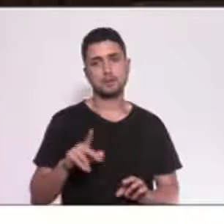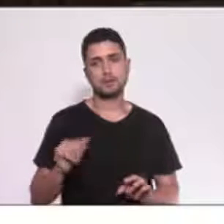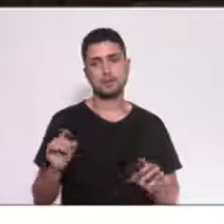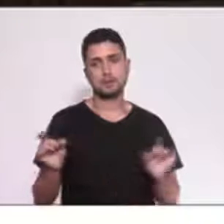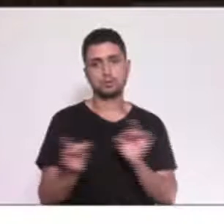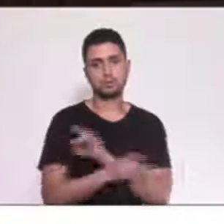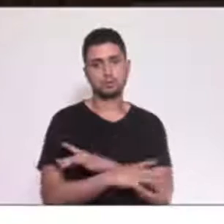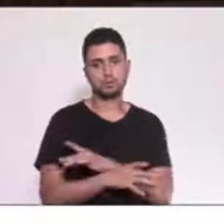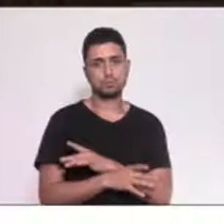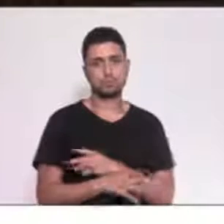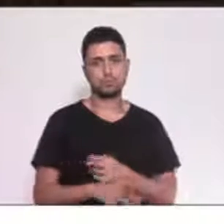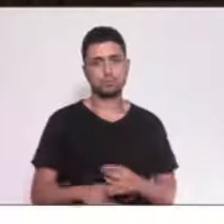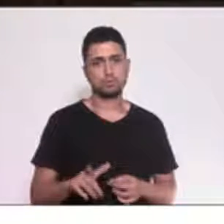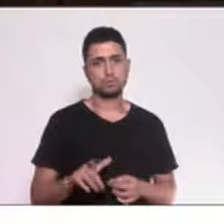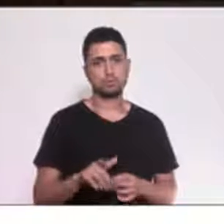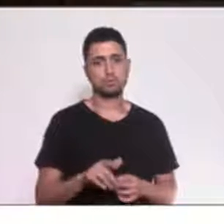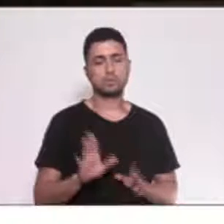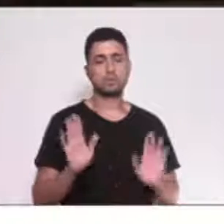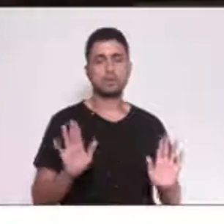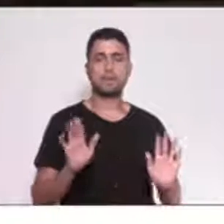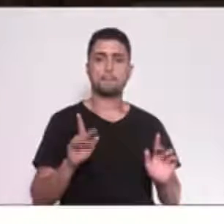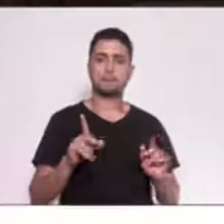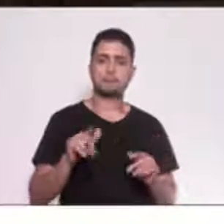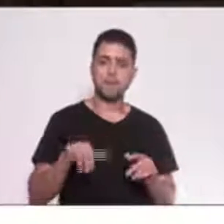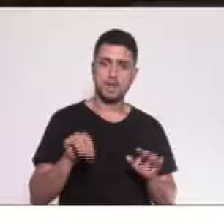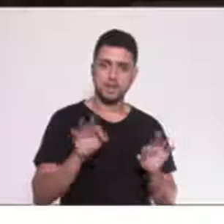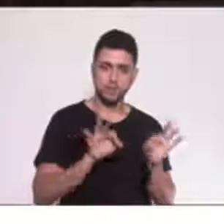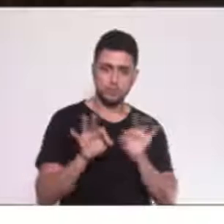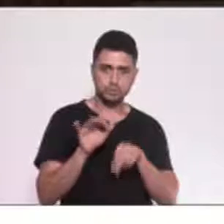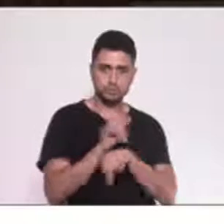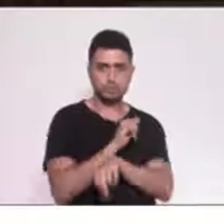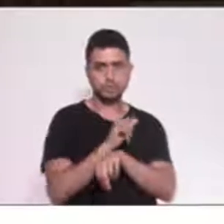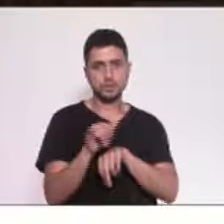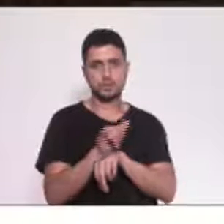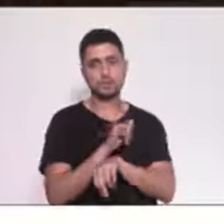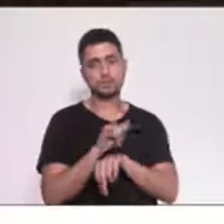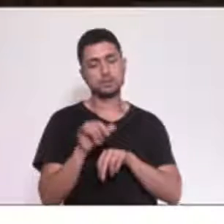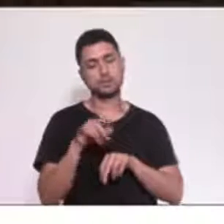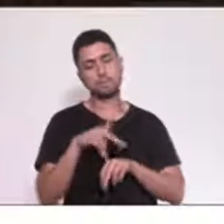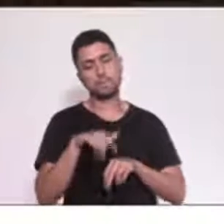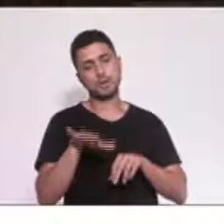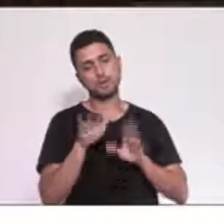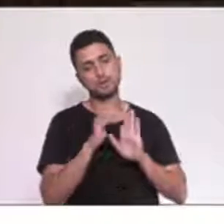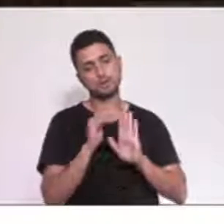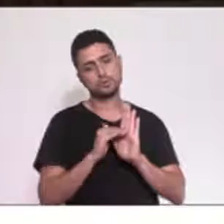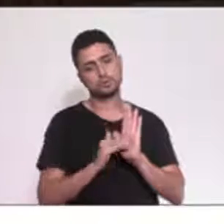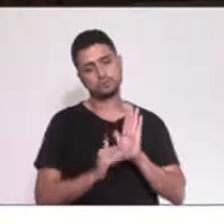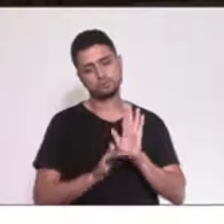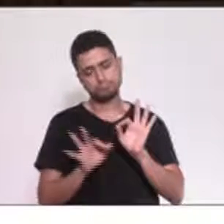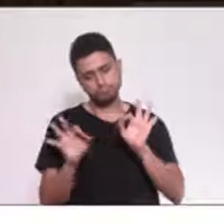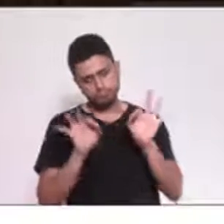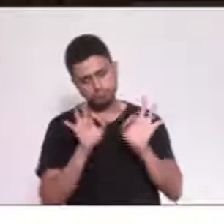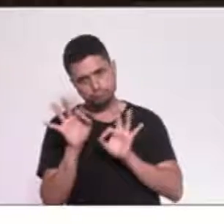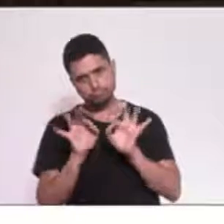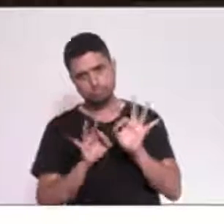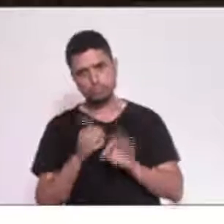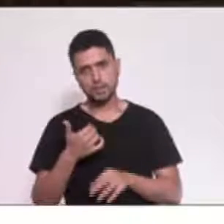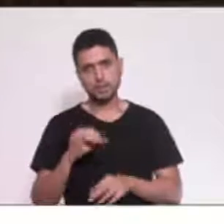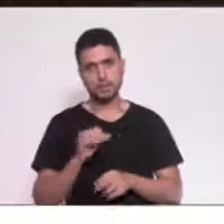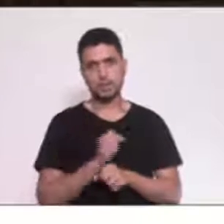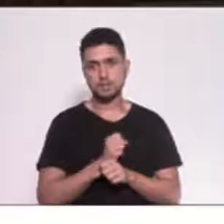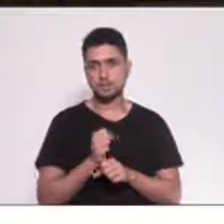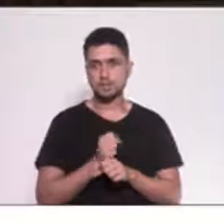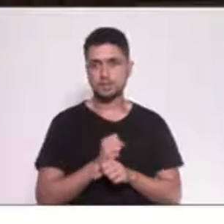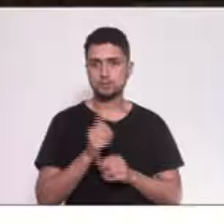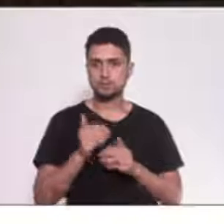um exercício. Agora, o planejamento estratégico é um plano, pelo menos, decenal, que deveria dar